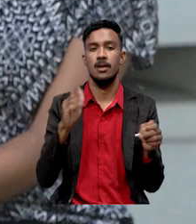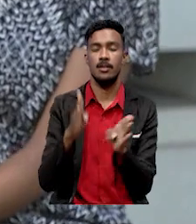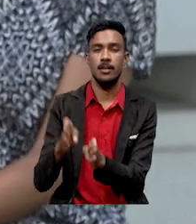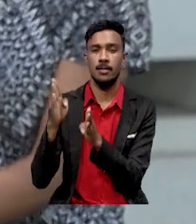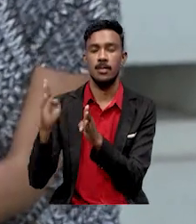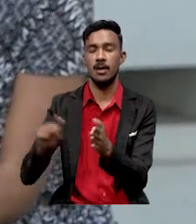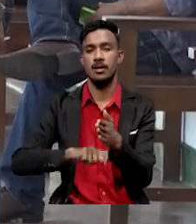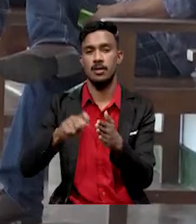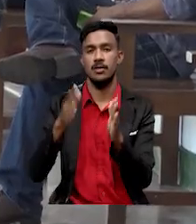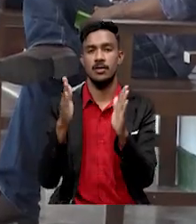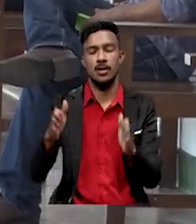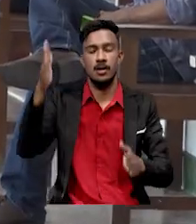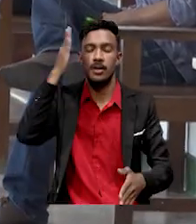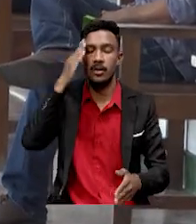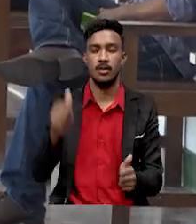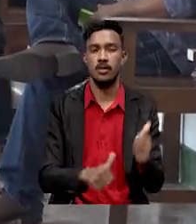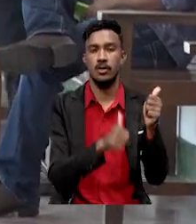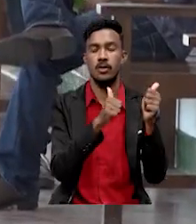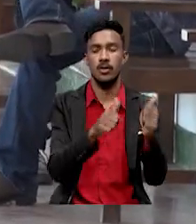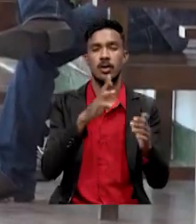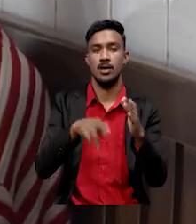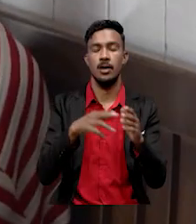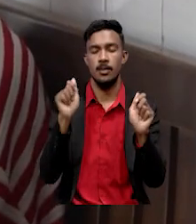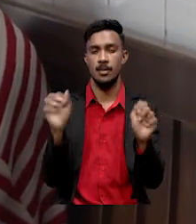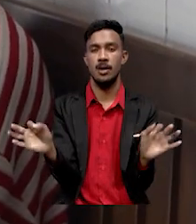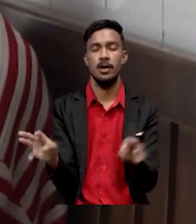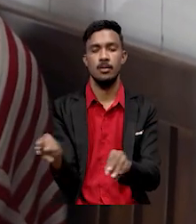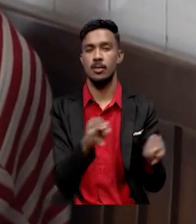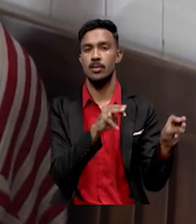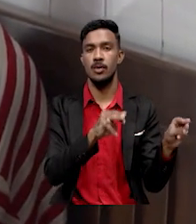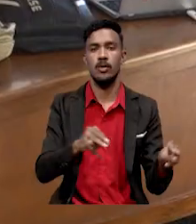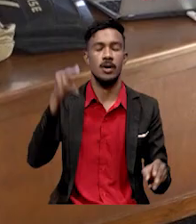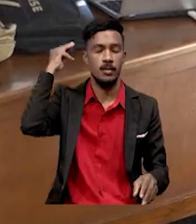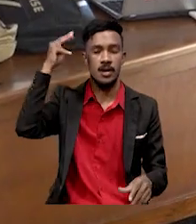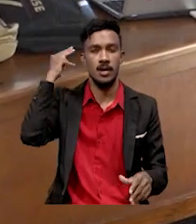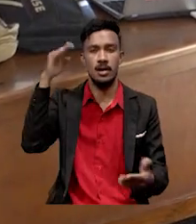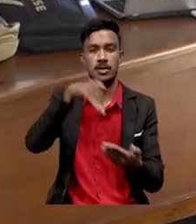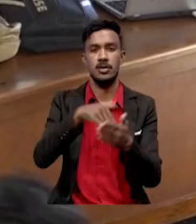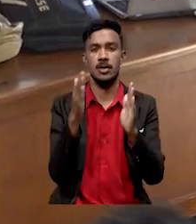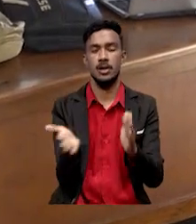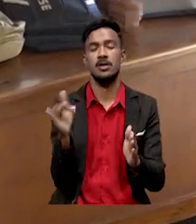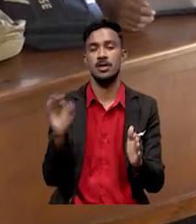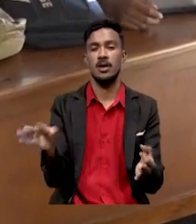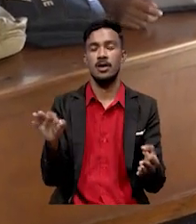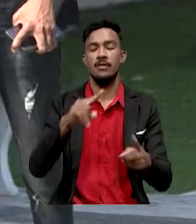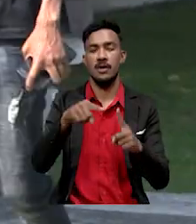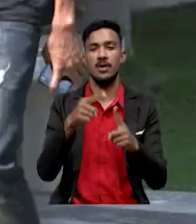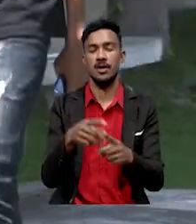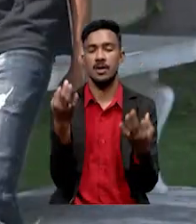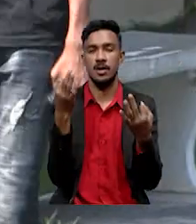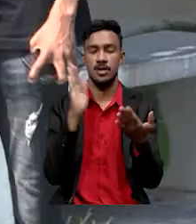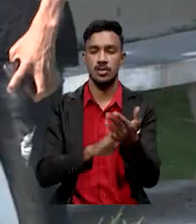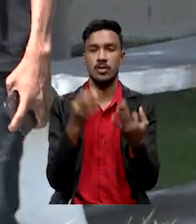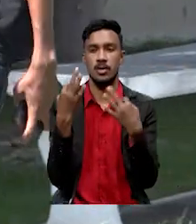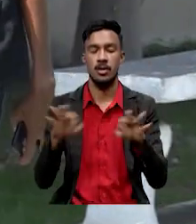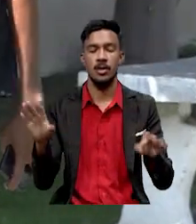kursu profesional tir nesidade ho di nune bele muda mentalidade studente Siram ban hira remate studu la bele hendeit